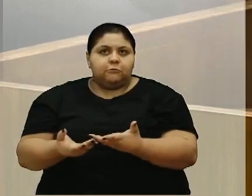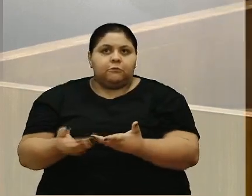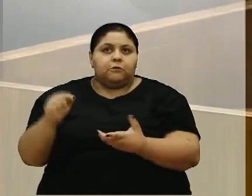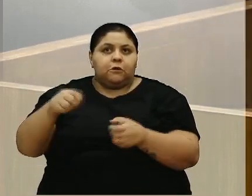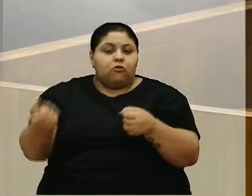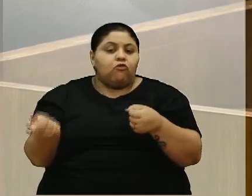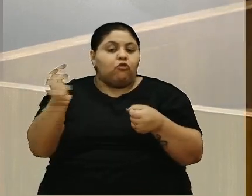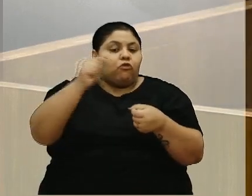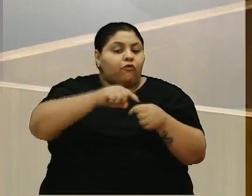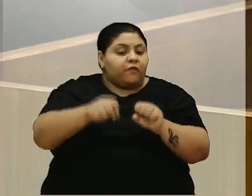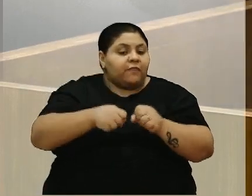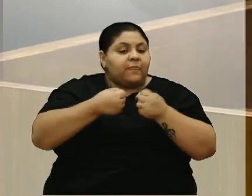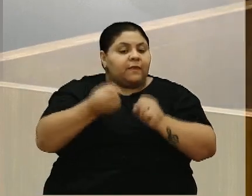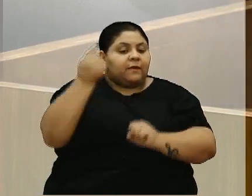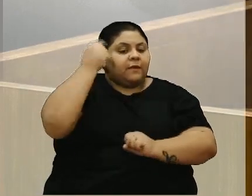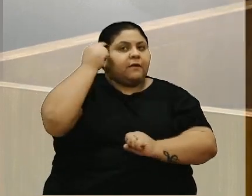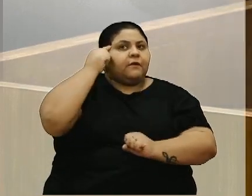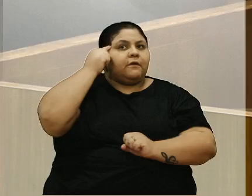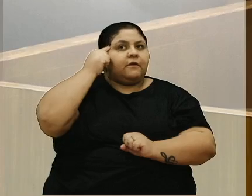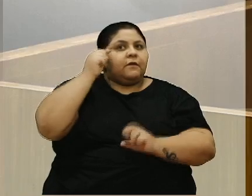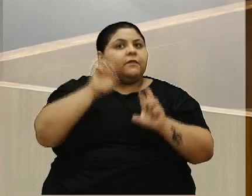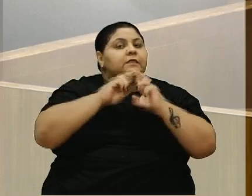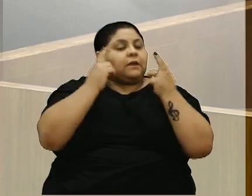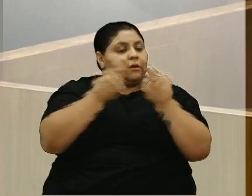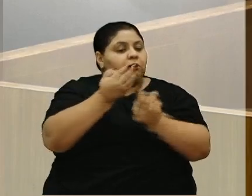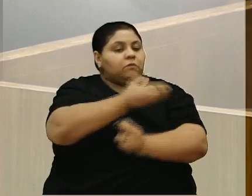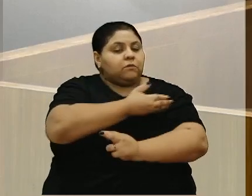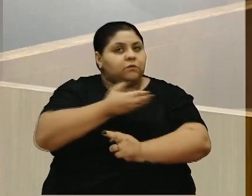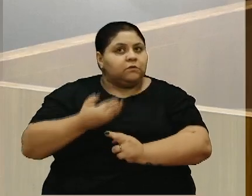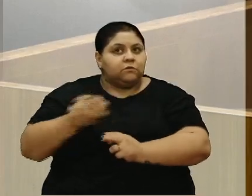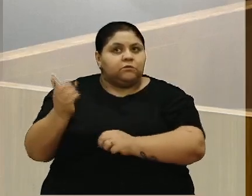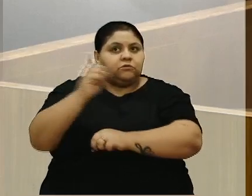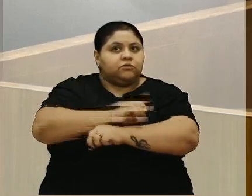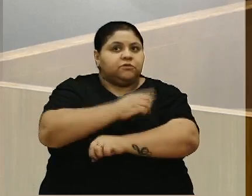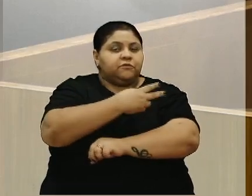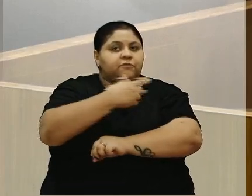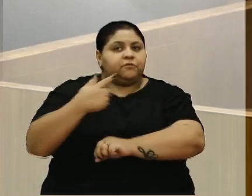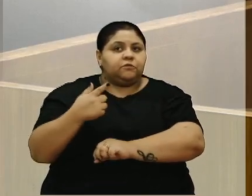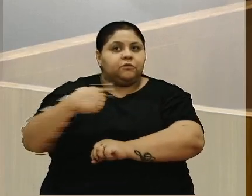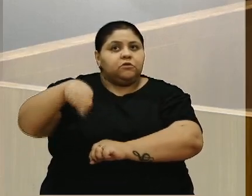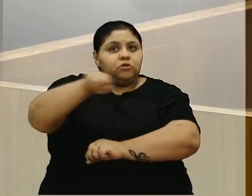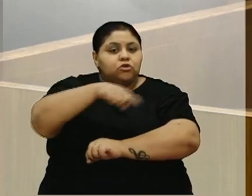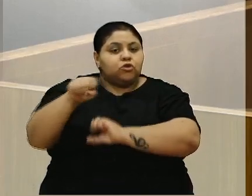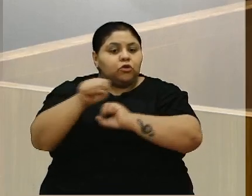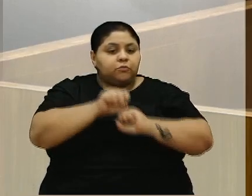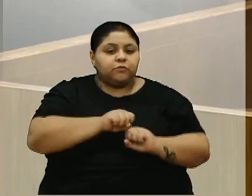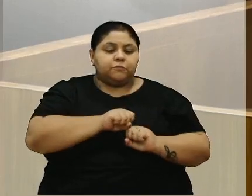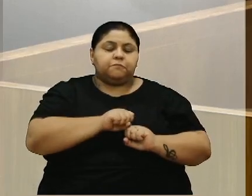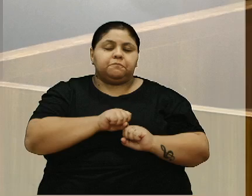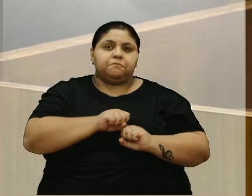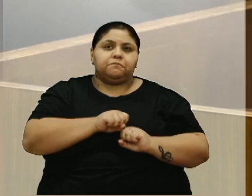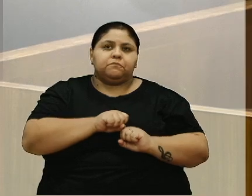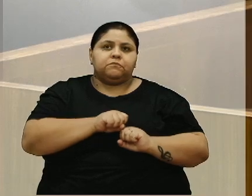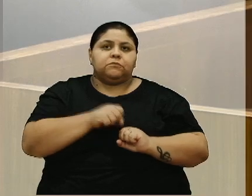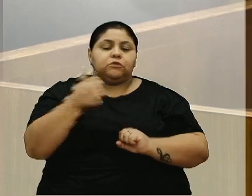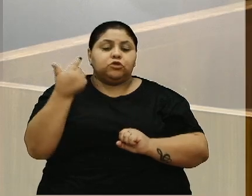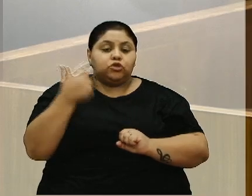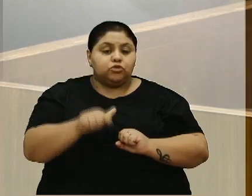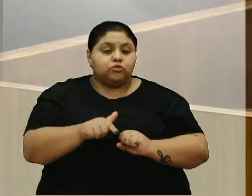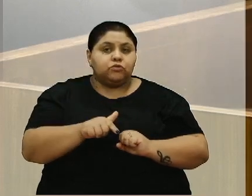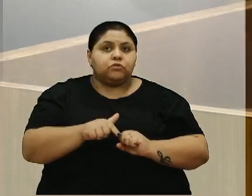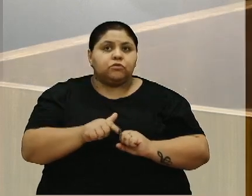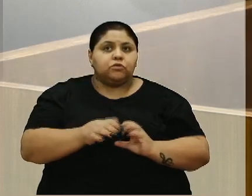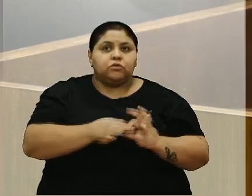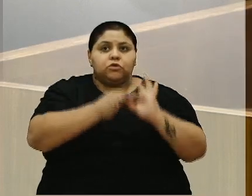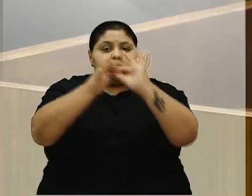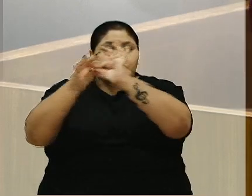defender essa minha ideia e vou defender na audiência pública do dia 27 que nós possamos novamente